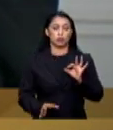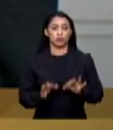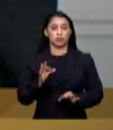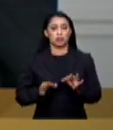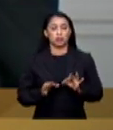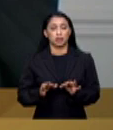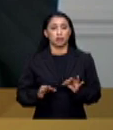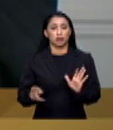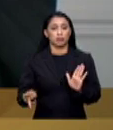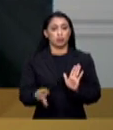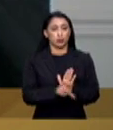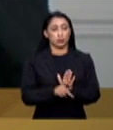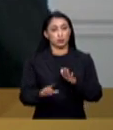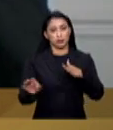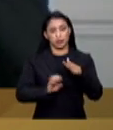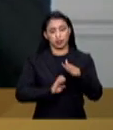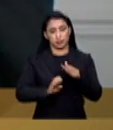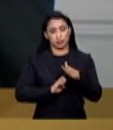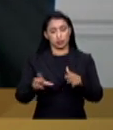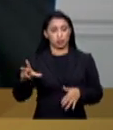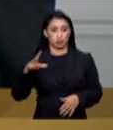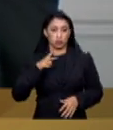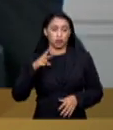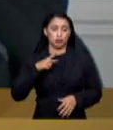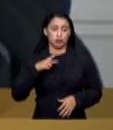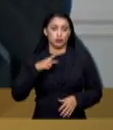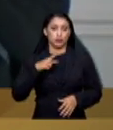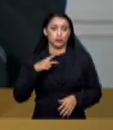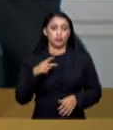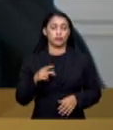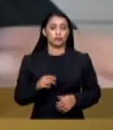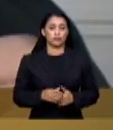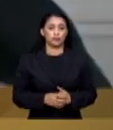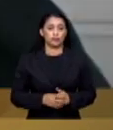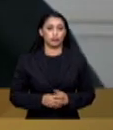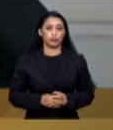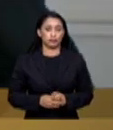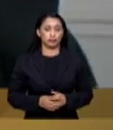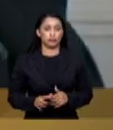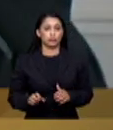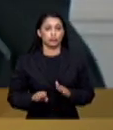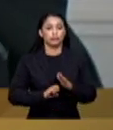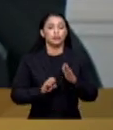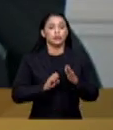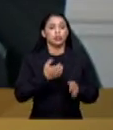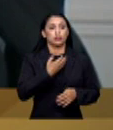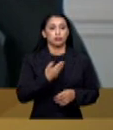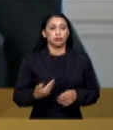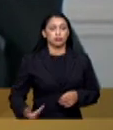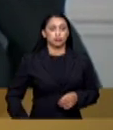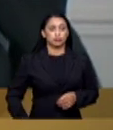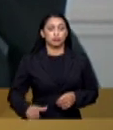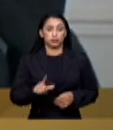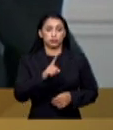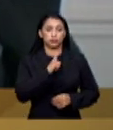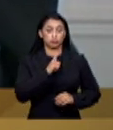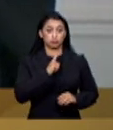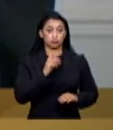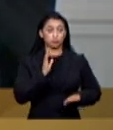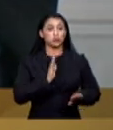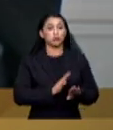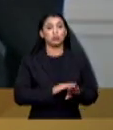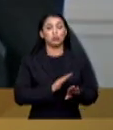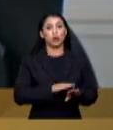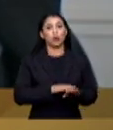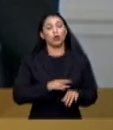próprio das empresas privadas, que devem, aqui, as empresas públicas que atuam nesse regime jurídico próprio de